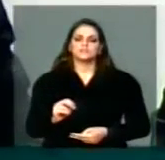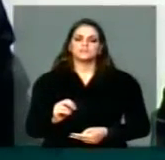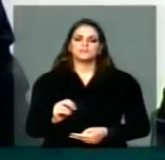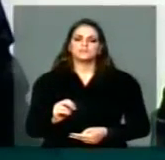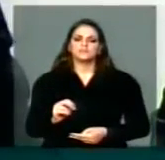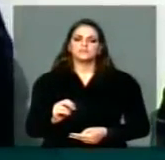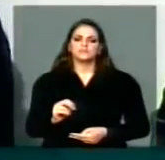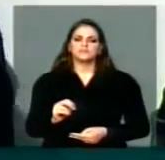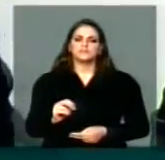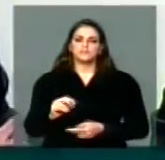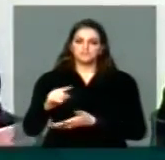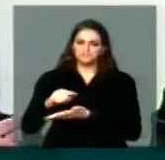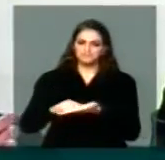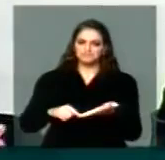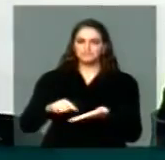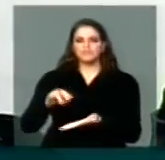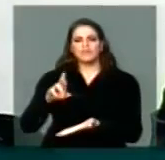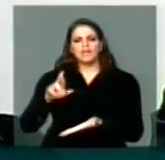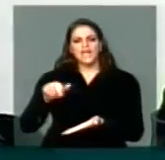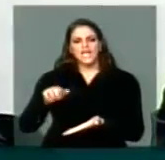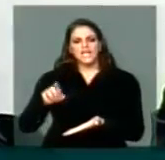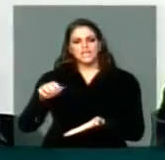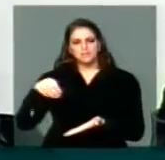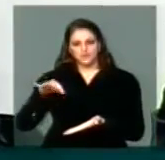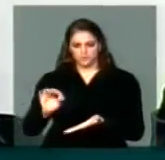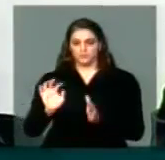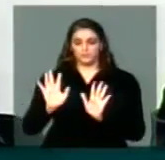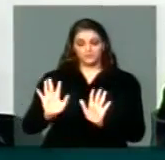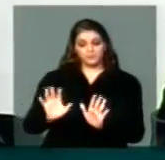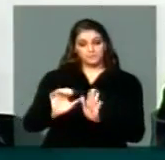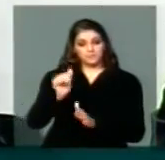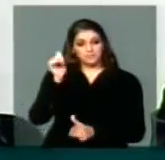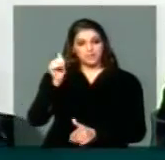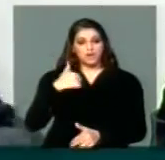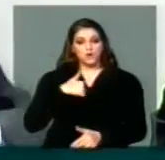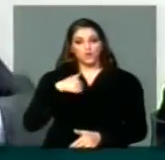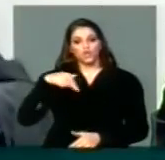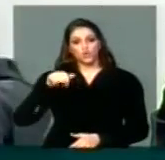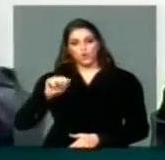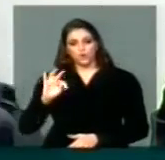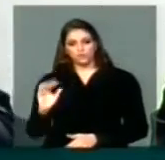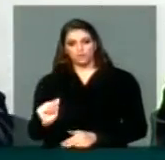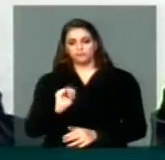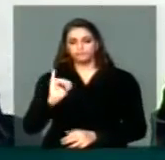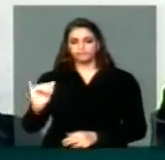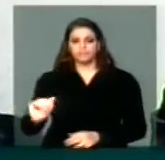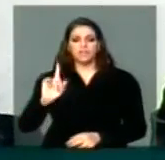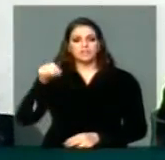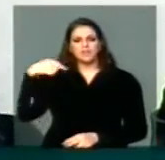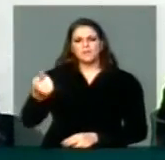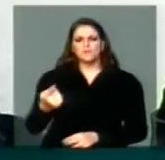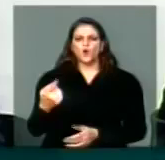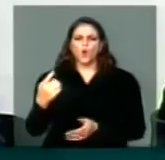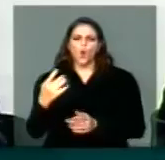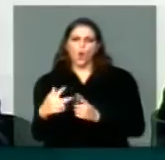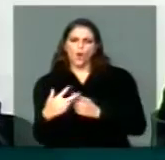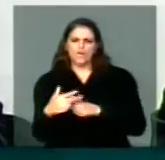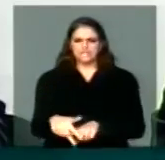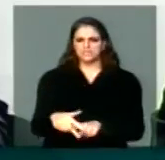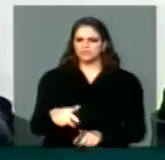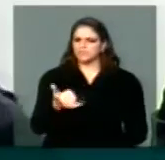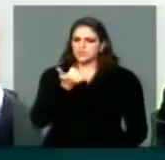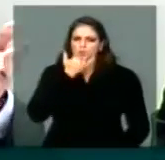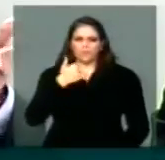Quanto ao requerimento, em primeiro lugar eu emiti a nota, depois veio a correção. Eu não fiz qualquer requerimento a quem quer que